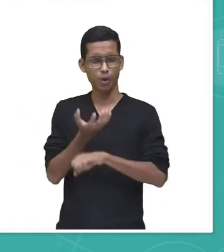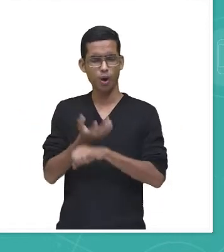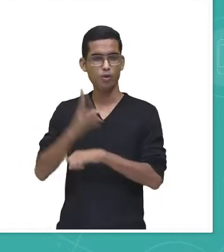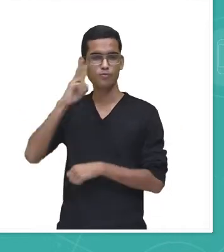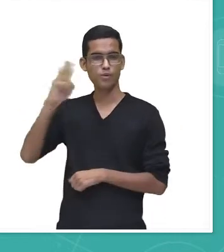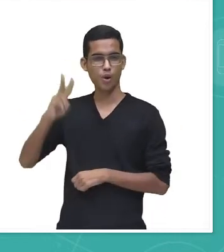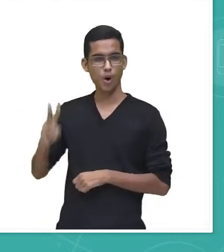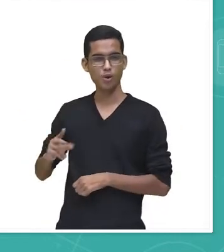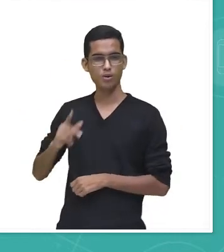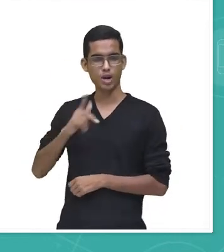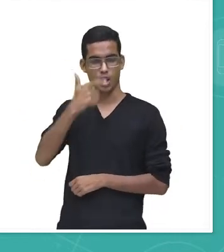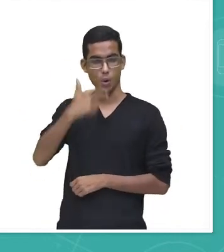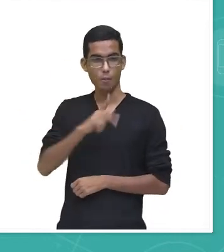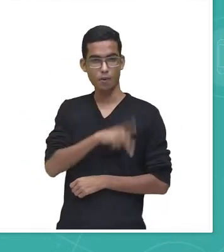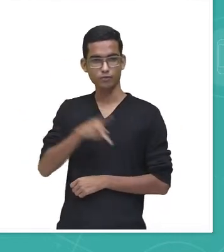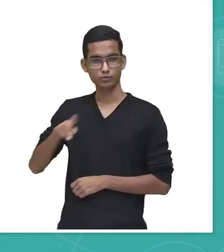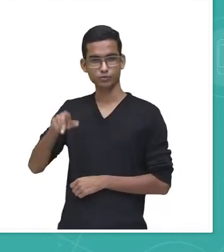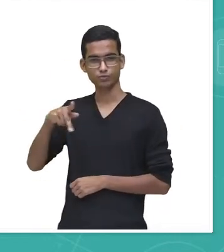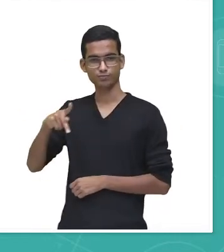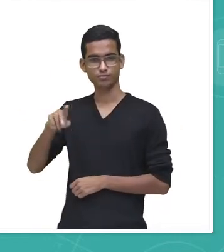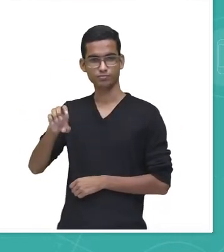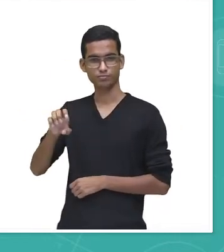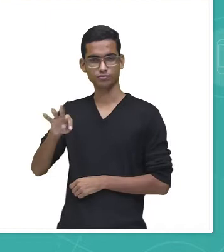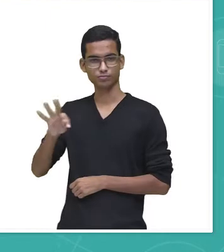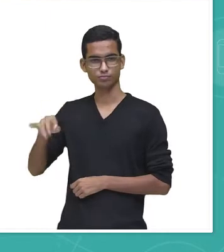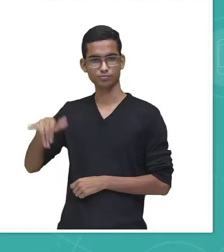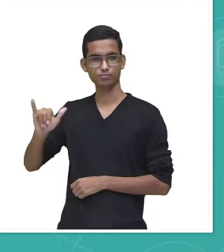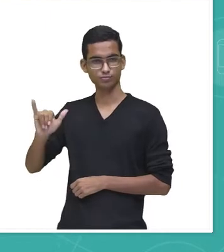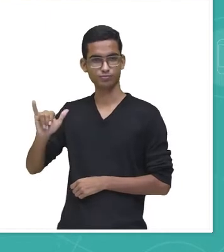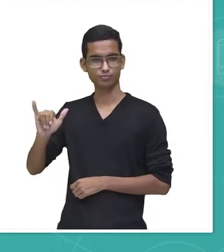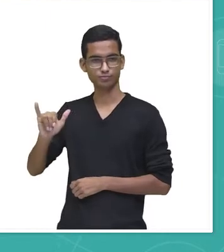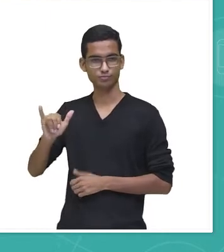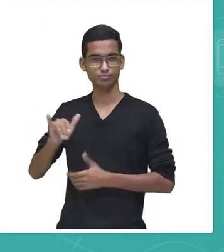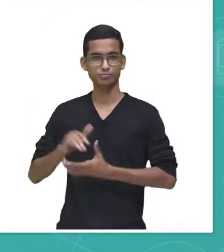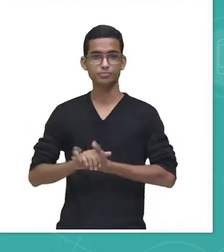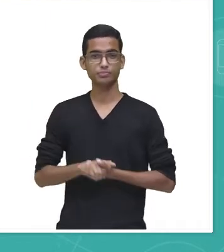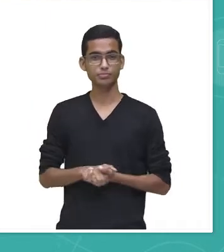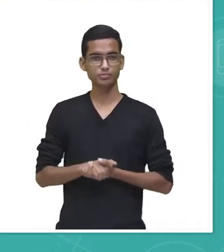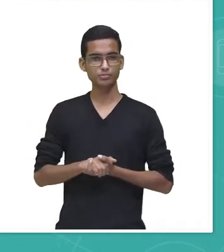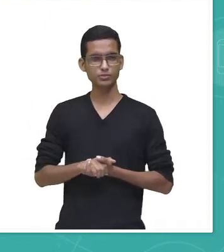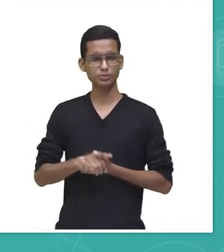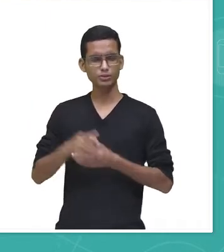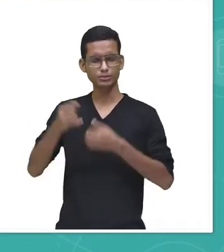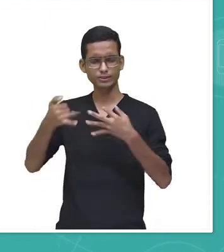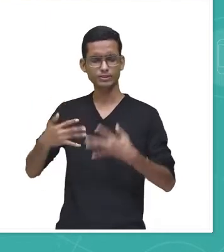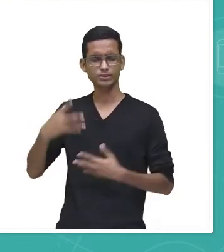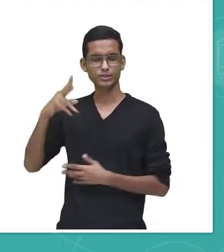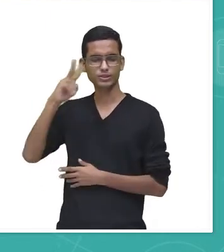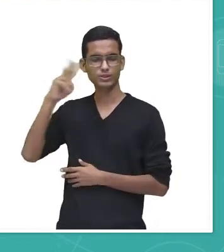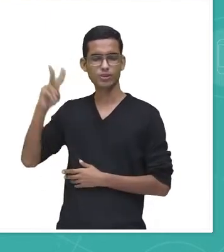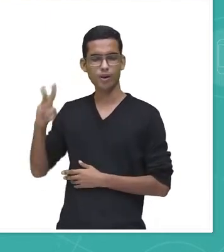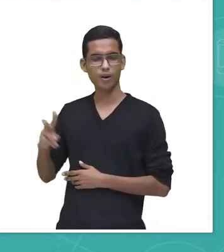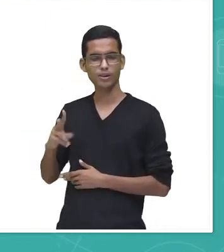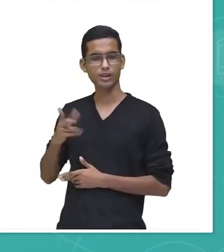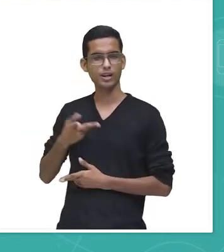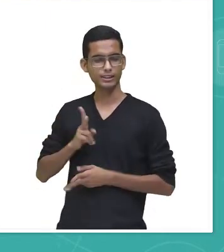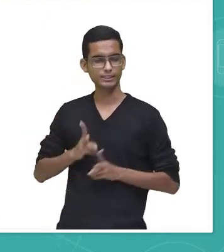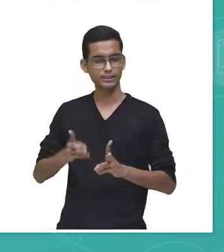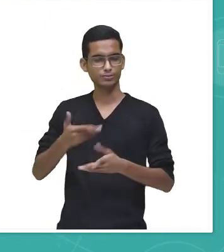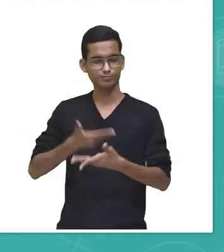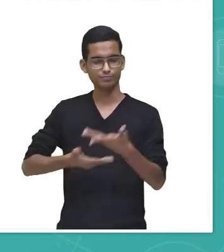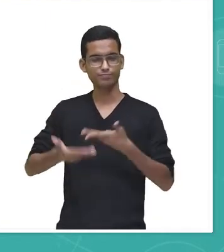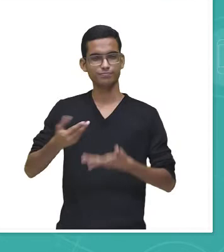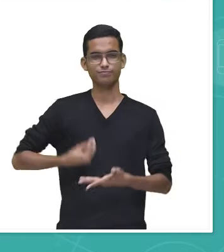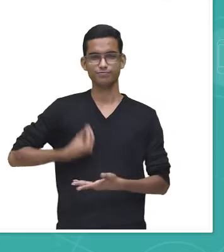Pet, sou um pouco suspeita, né, por elogiar assim o componente, mas porque eu digo que História ela é extremamente presente nas nossas